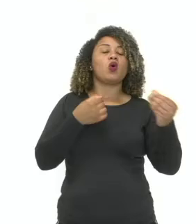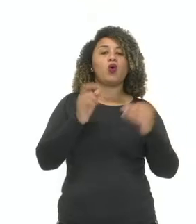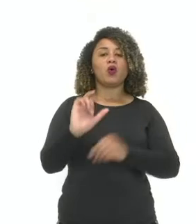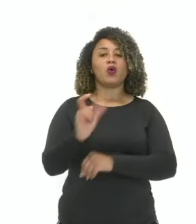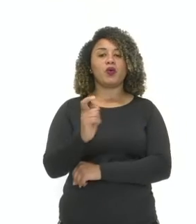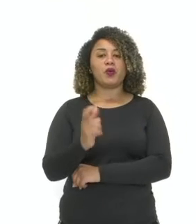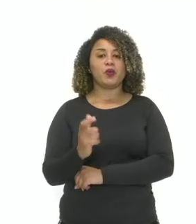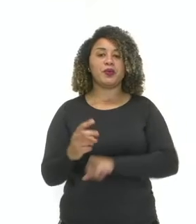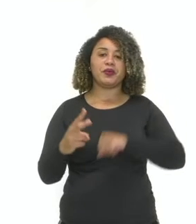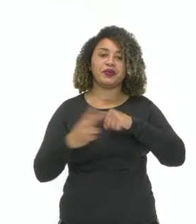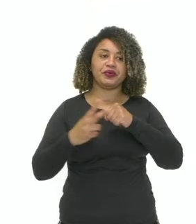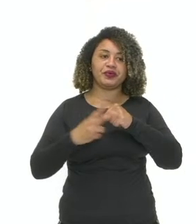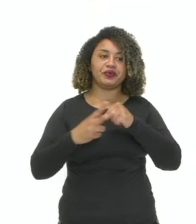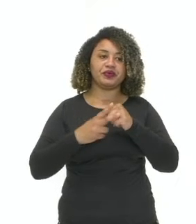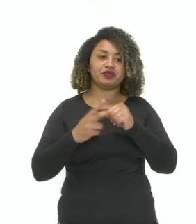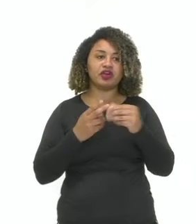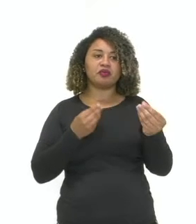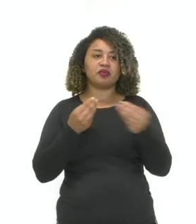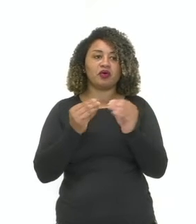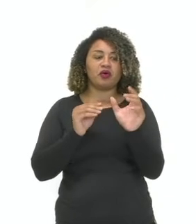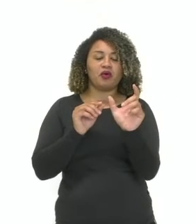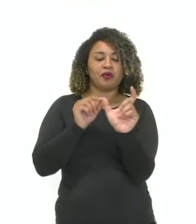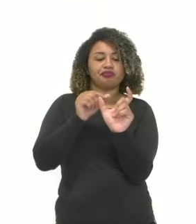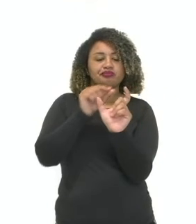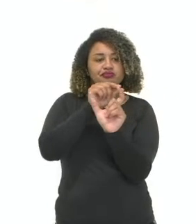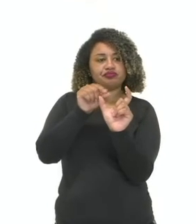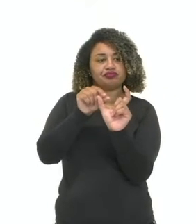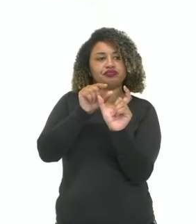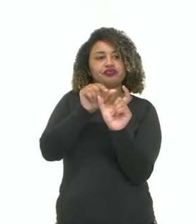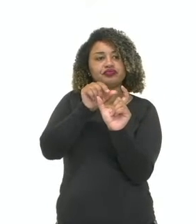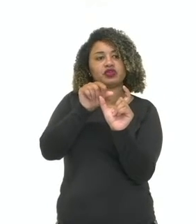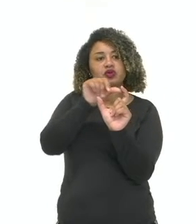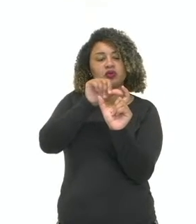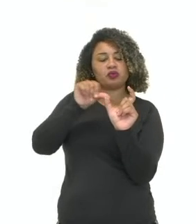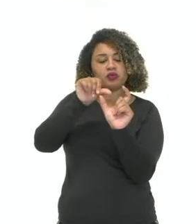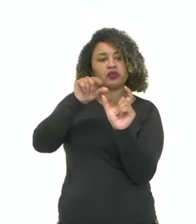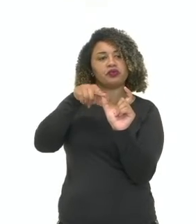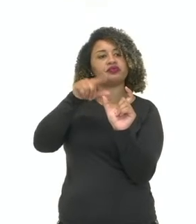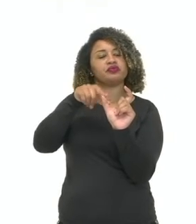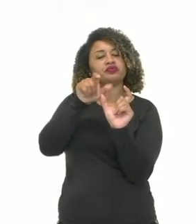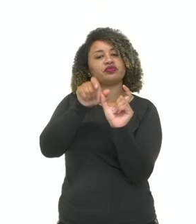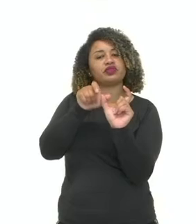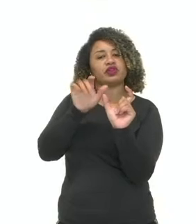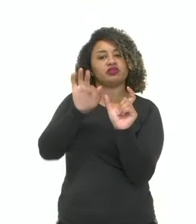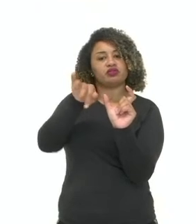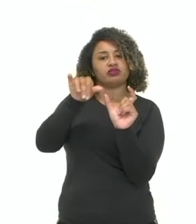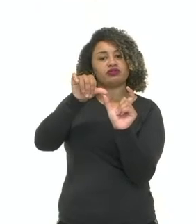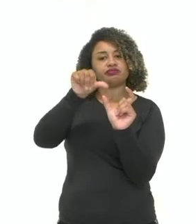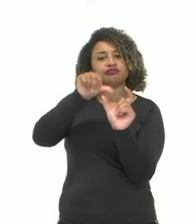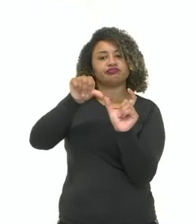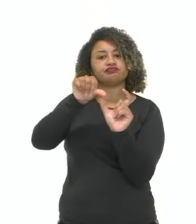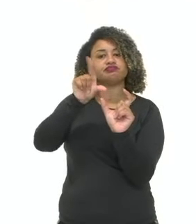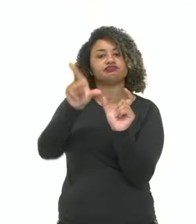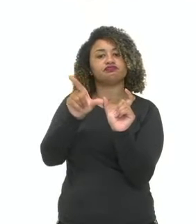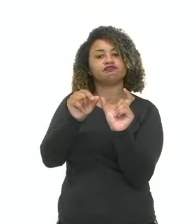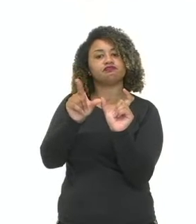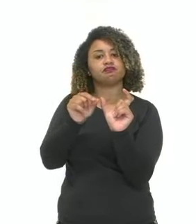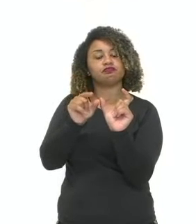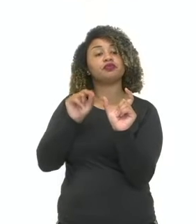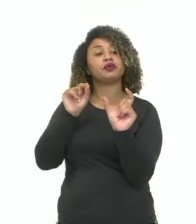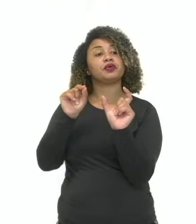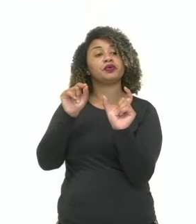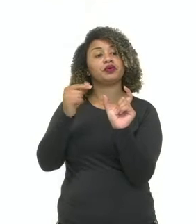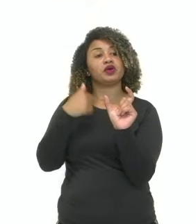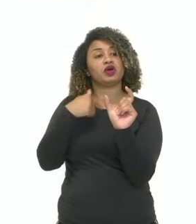verbos. Aqui cambia total a estrutura. Vamos ver aqui. Ó. O poder. O que acontece com o poder? Ele